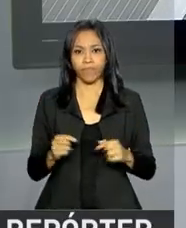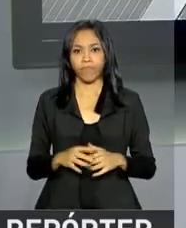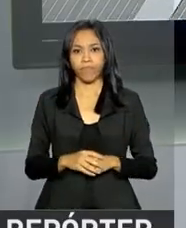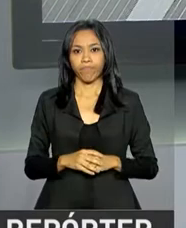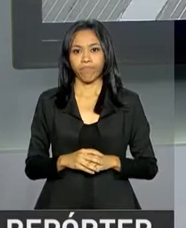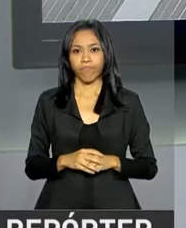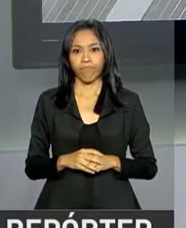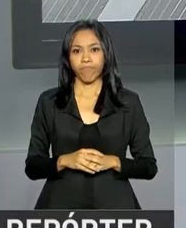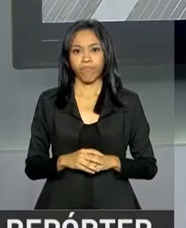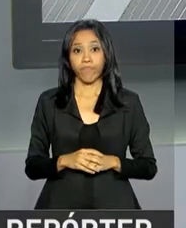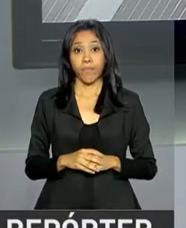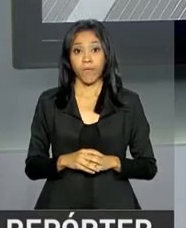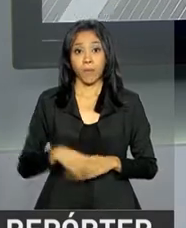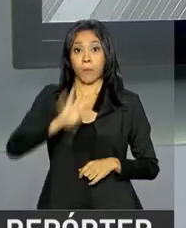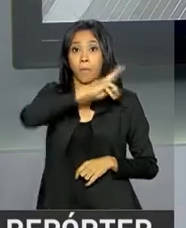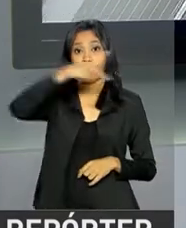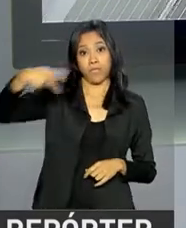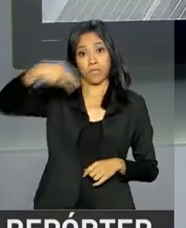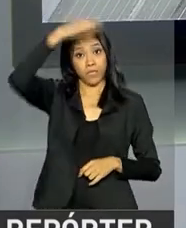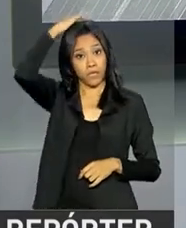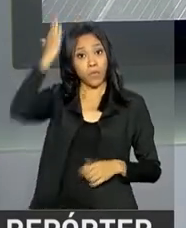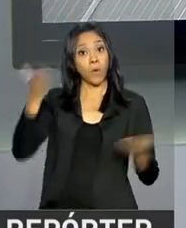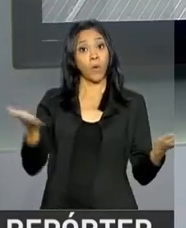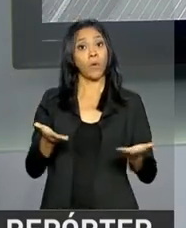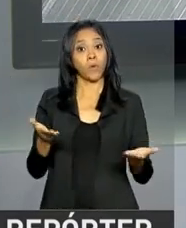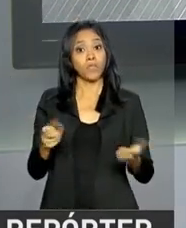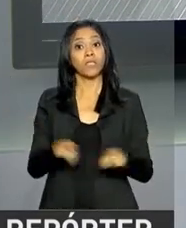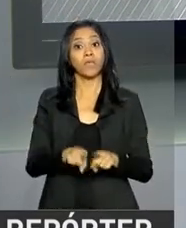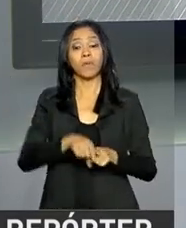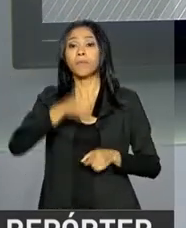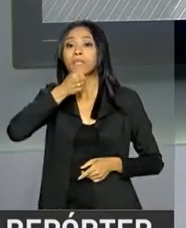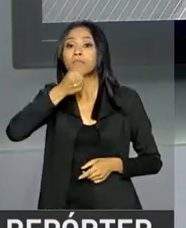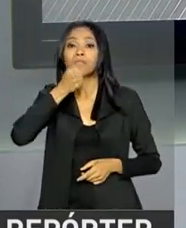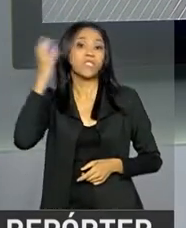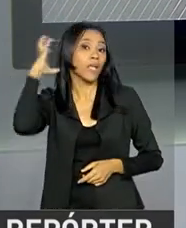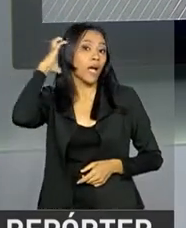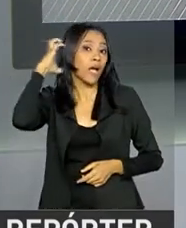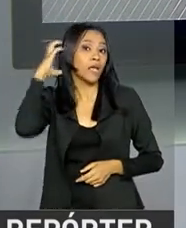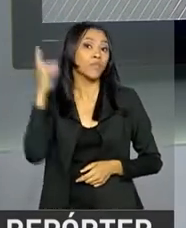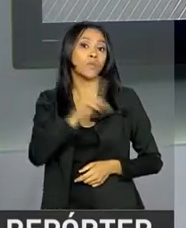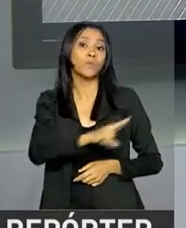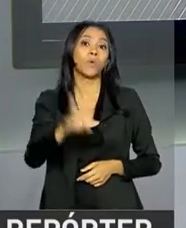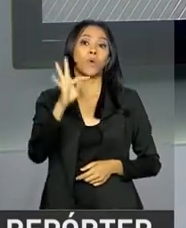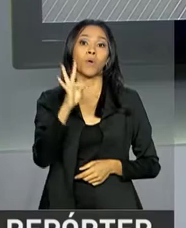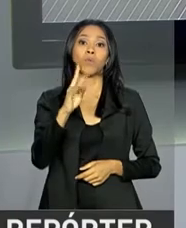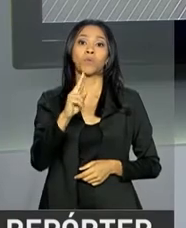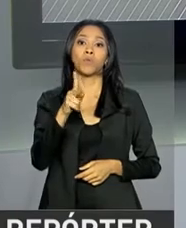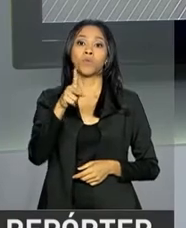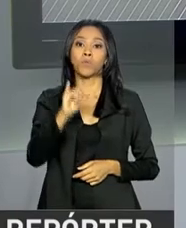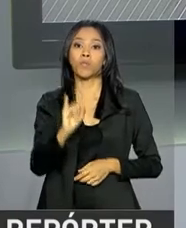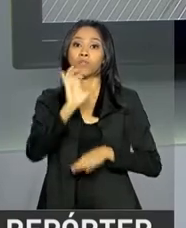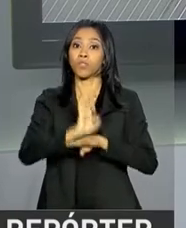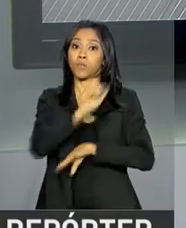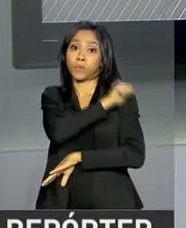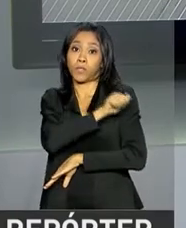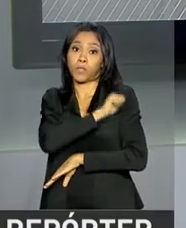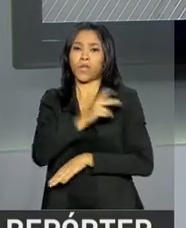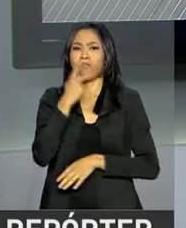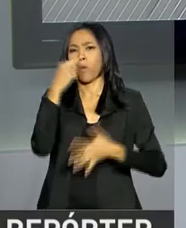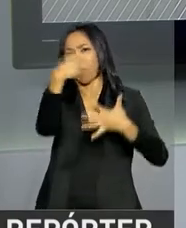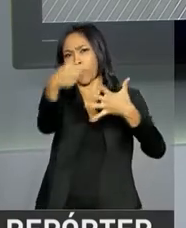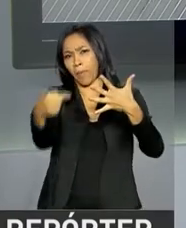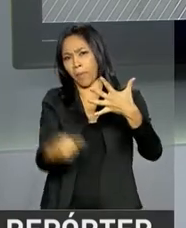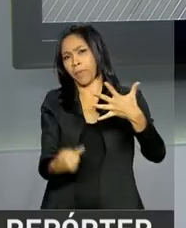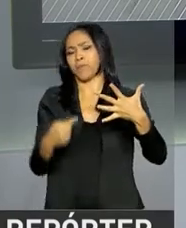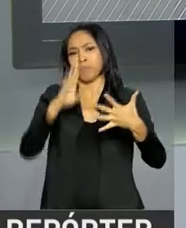michel temer também deu uma entrevista hoje à rádio tupi do rio de janeiro ele comentou os principais pontos pelas redes sociais temer